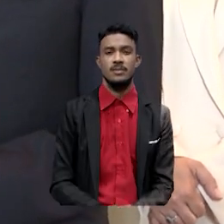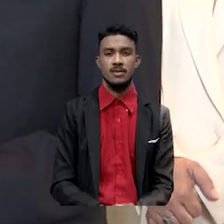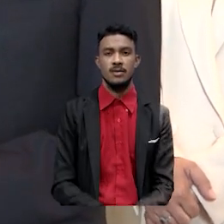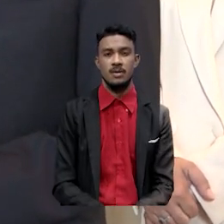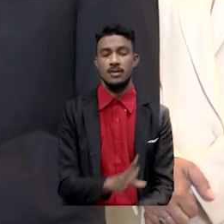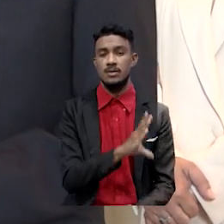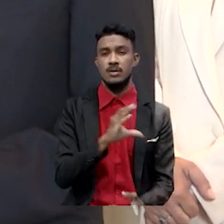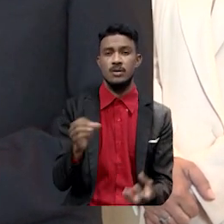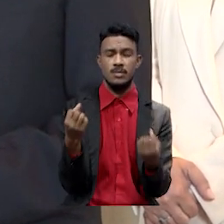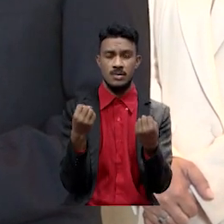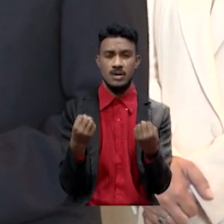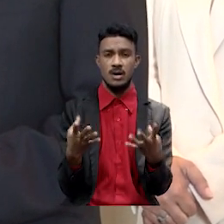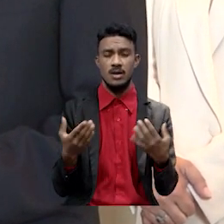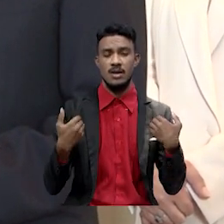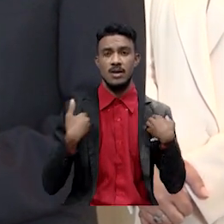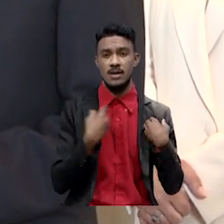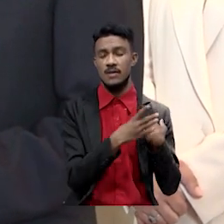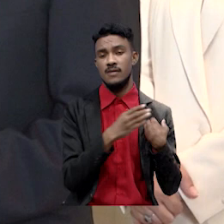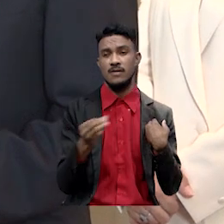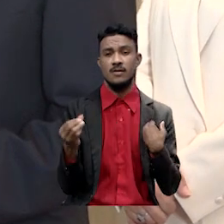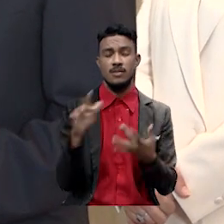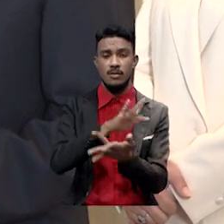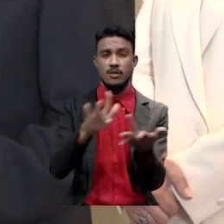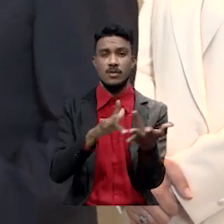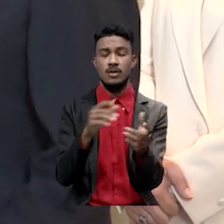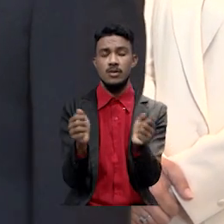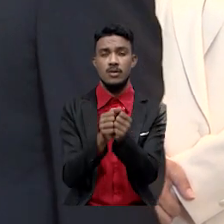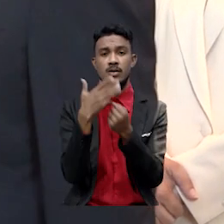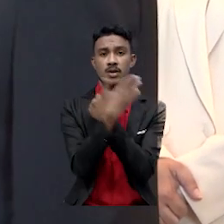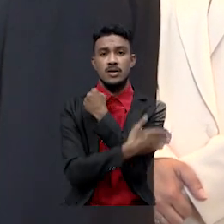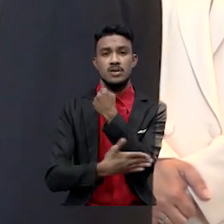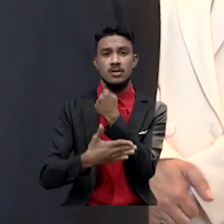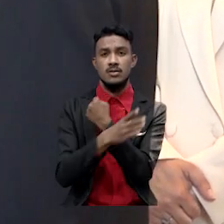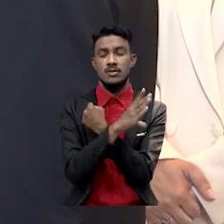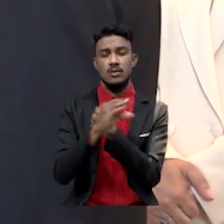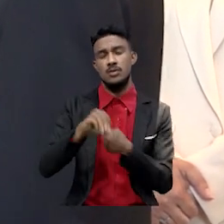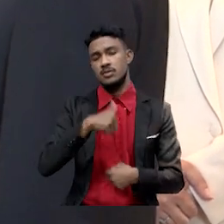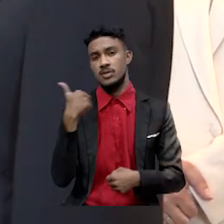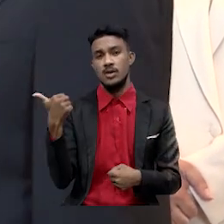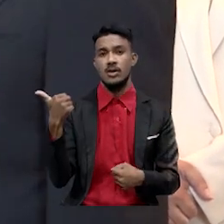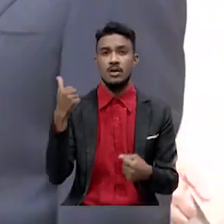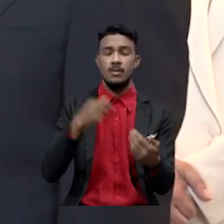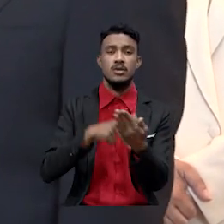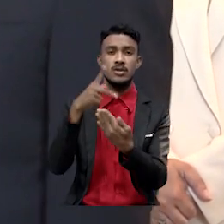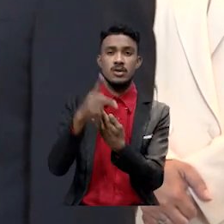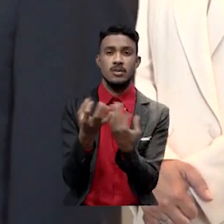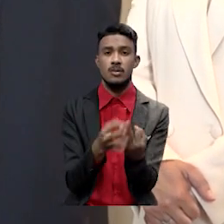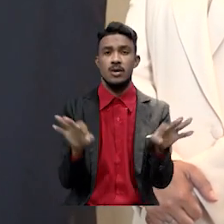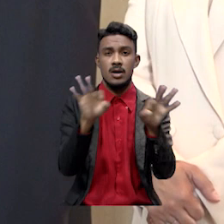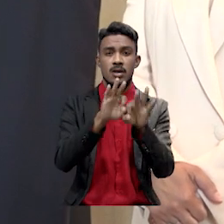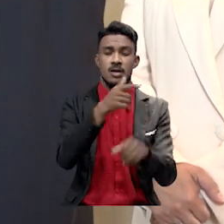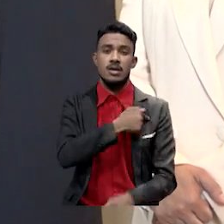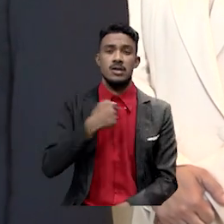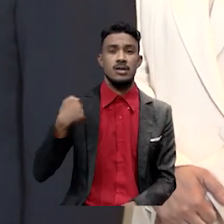benefícios mútuos e para o desenvolvimento comum entre países. E um outro consenso importante é que a China continua